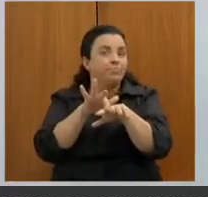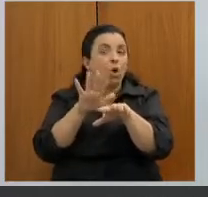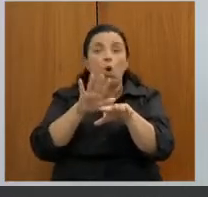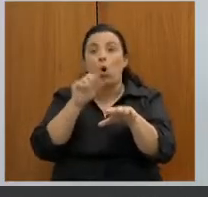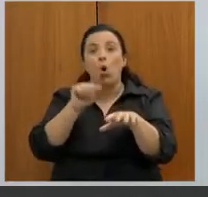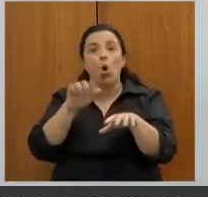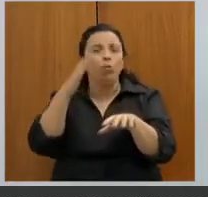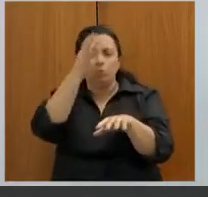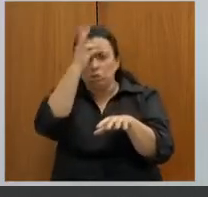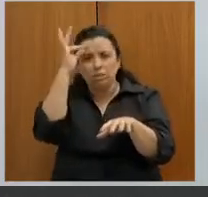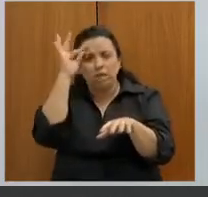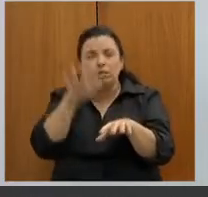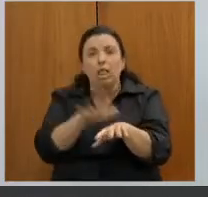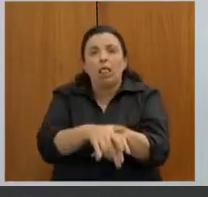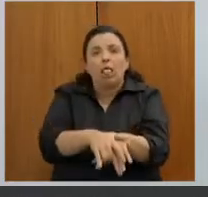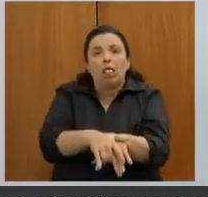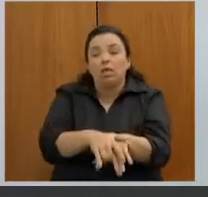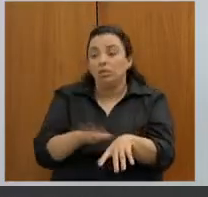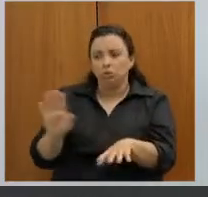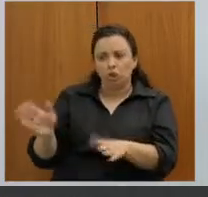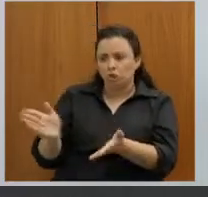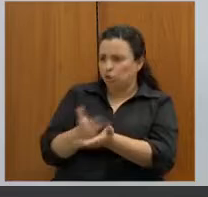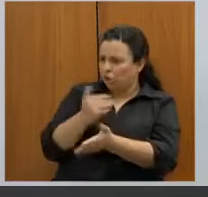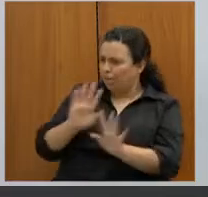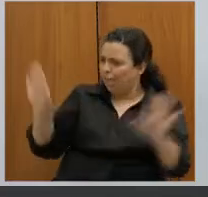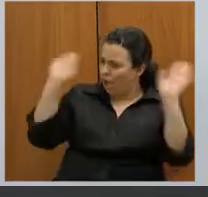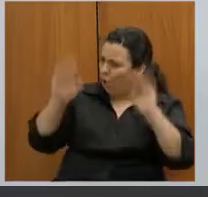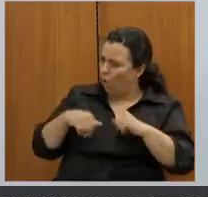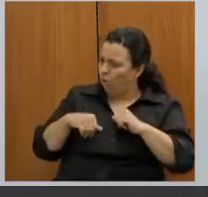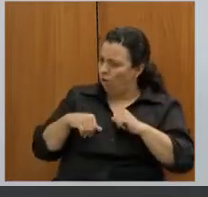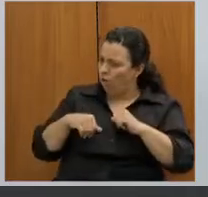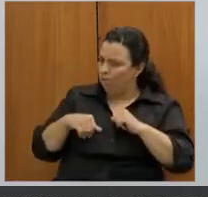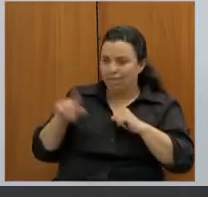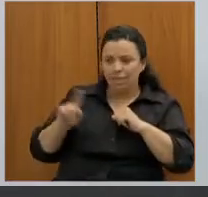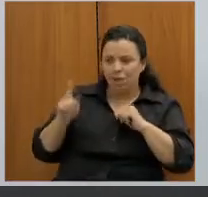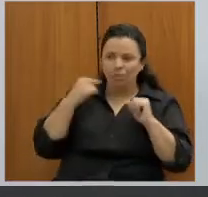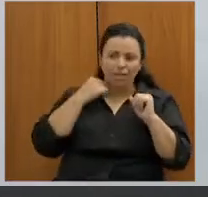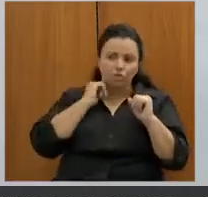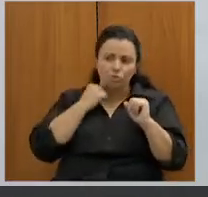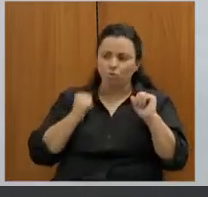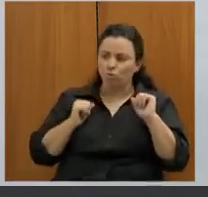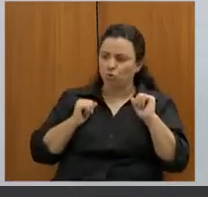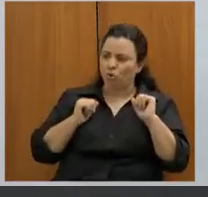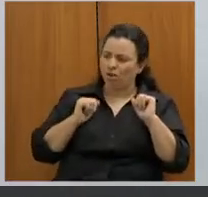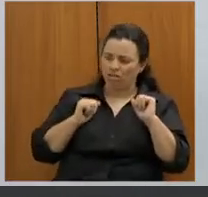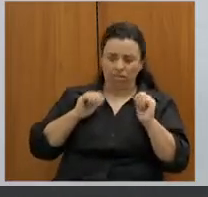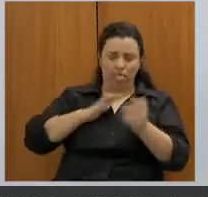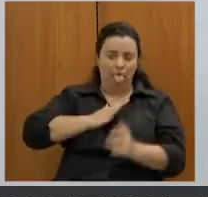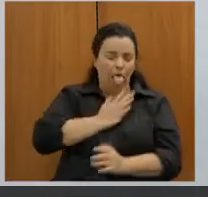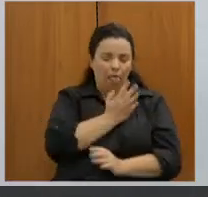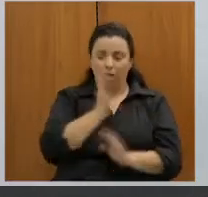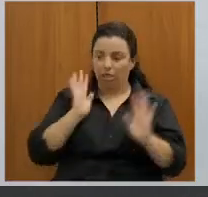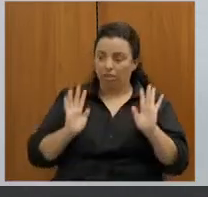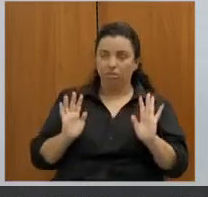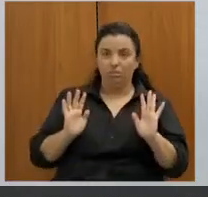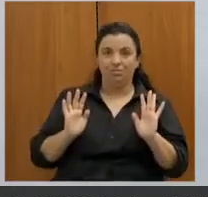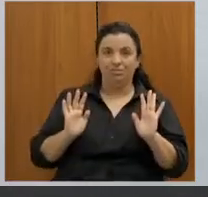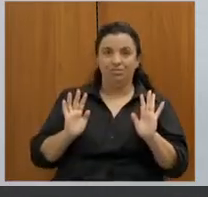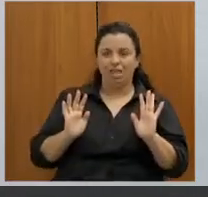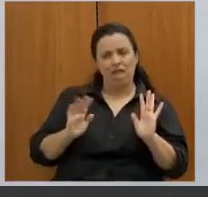daí não pode eca titica tá sujo menina feia